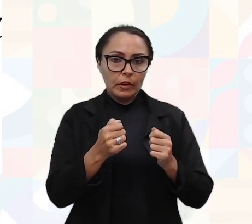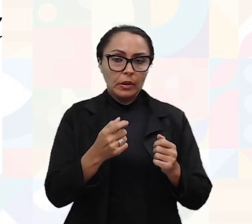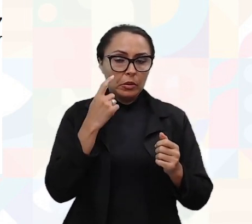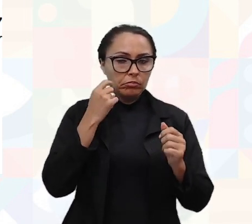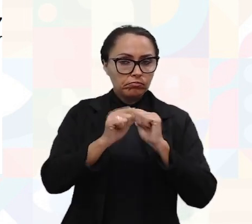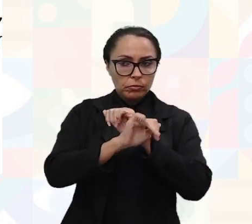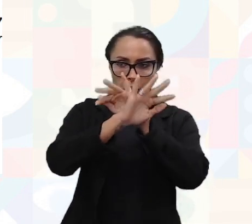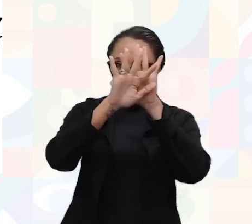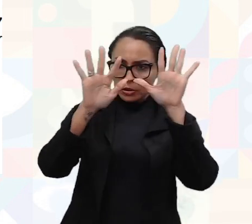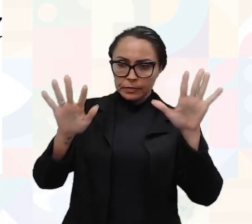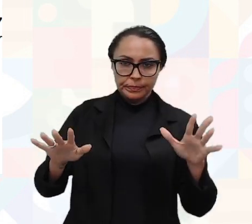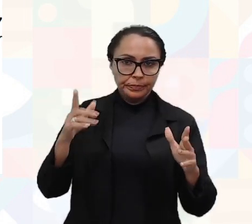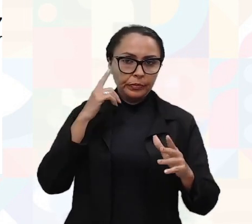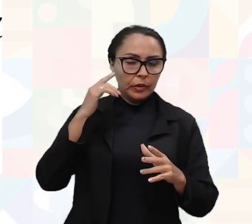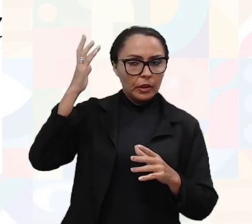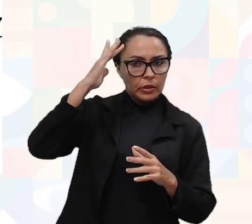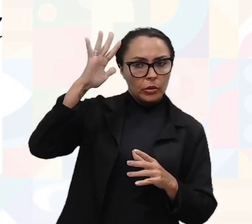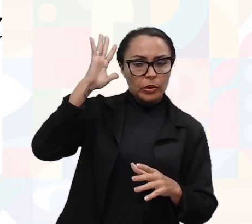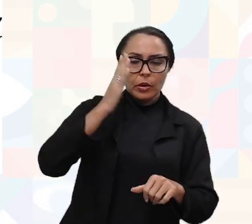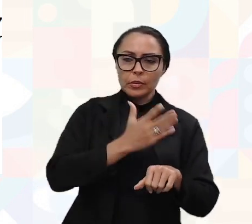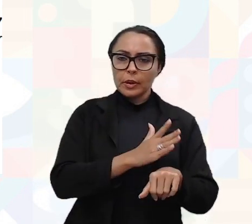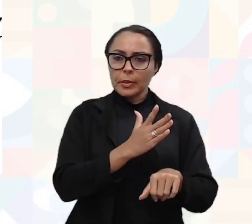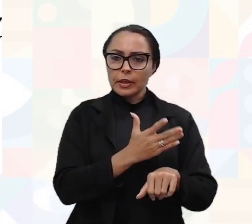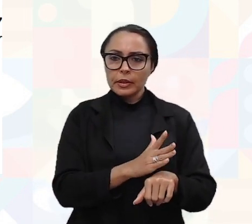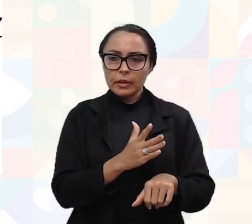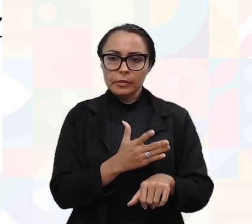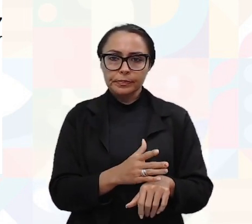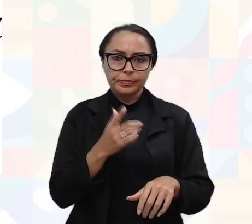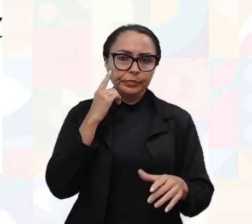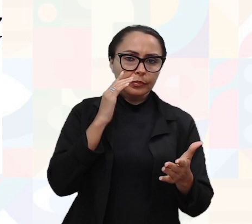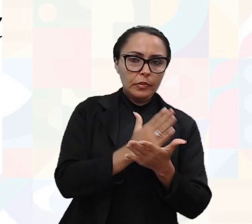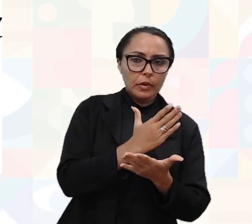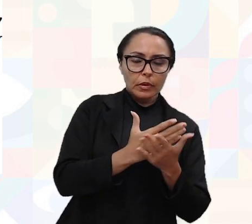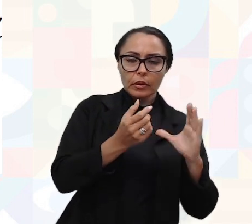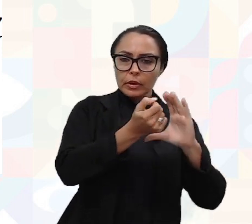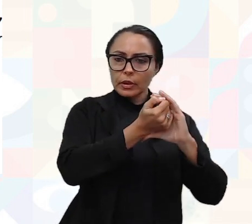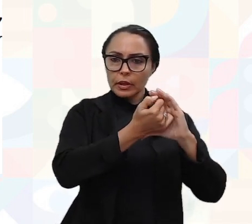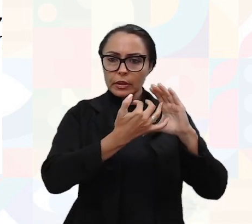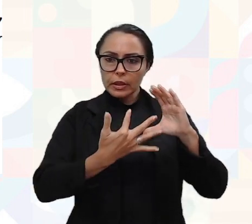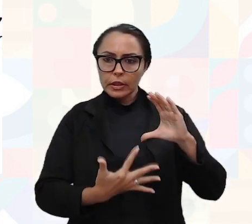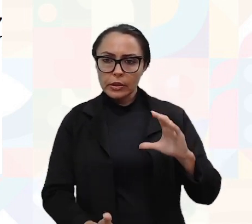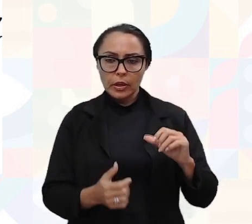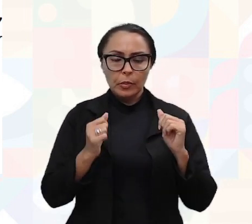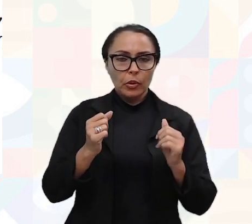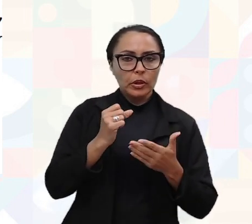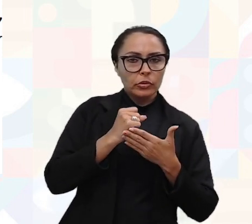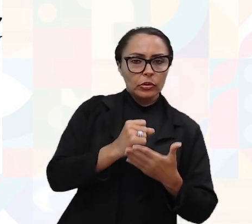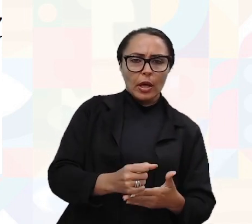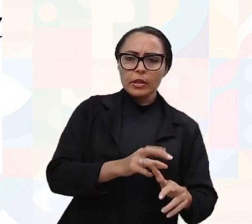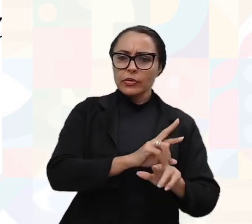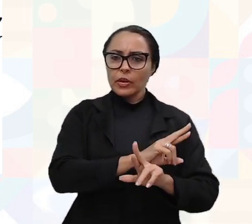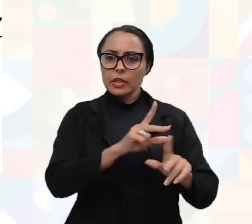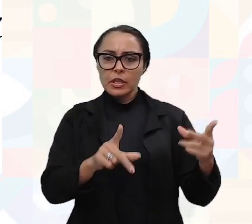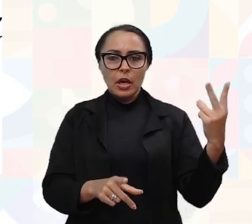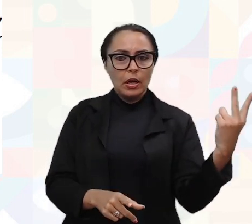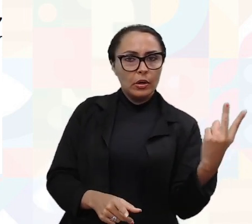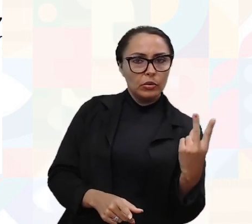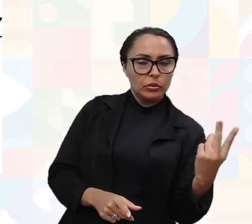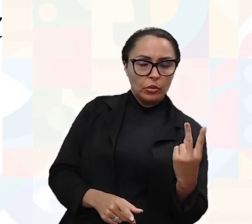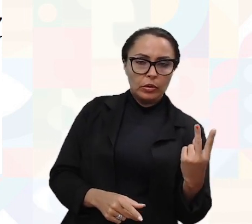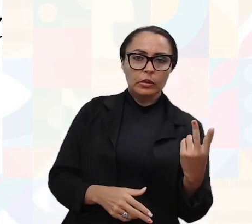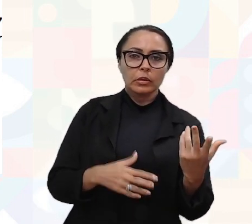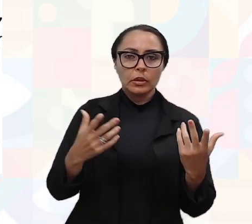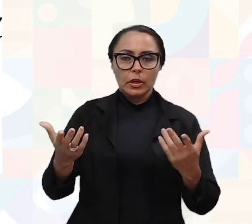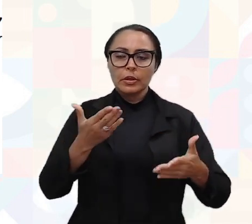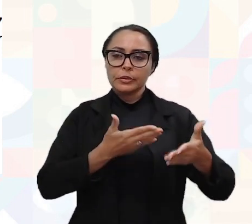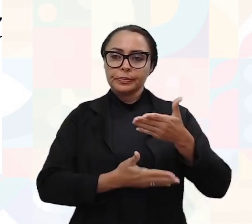clara, tanto na teoria quanto na prática. No entanto, algumas características gerais podem ajudar a diferenciar os dois. Planejamento